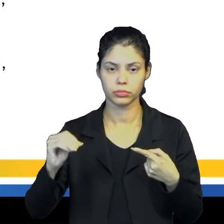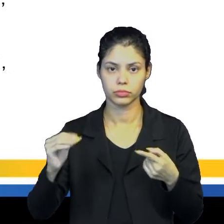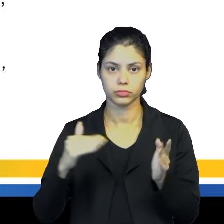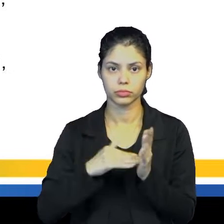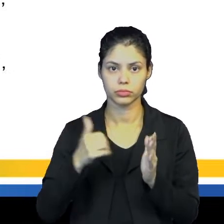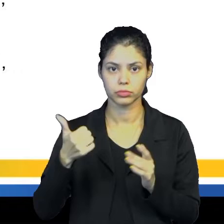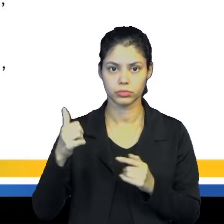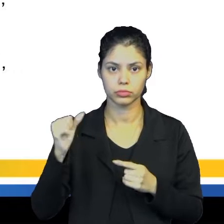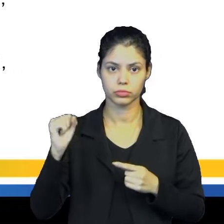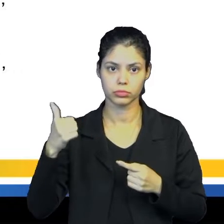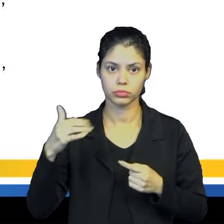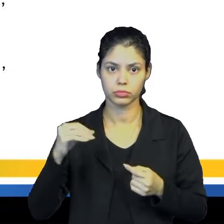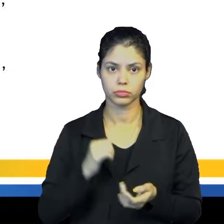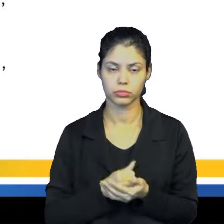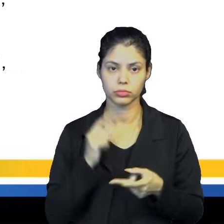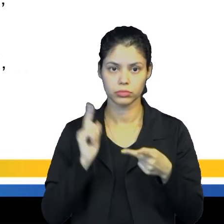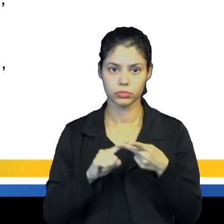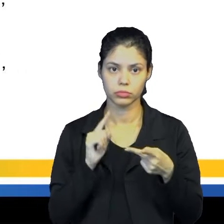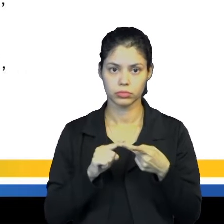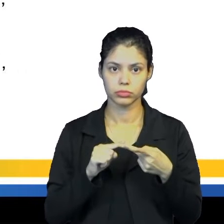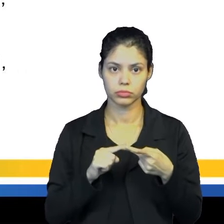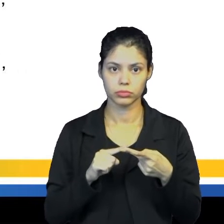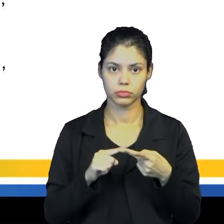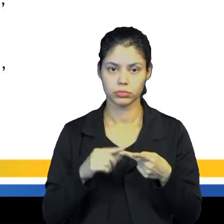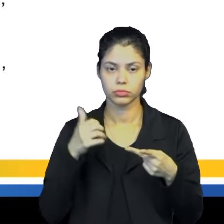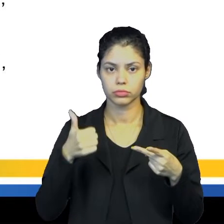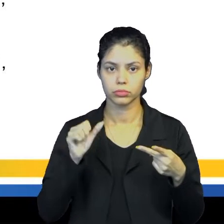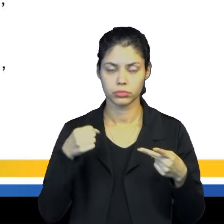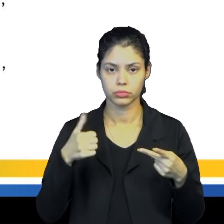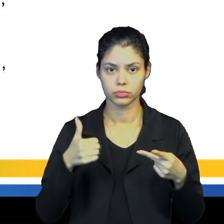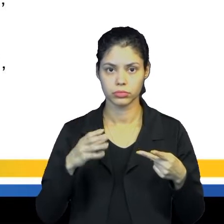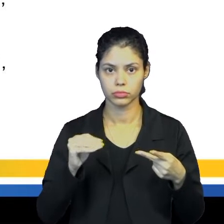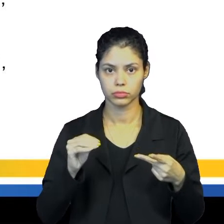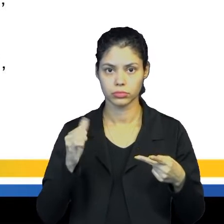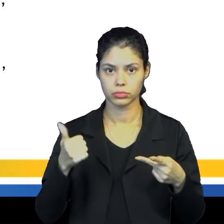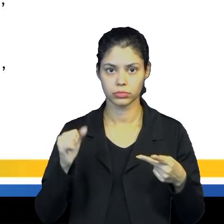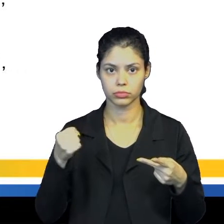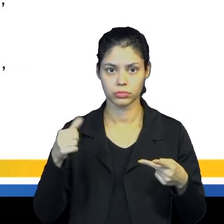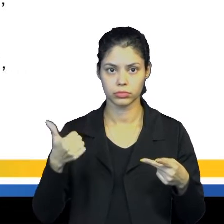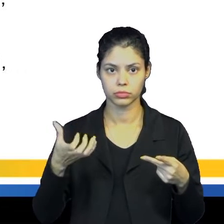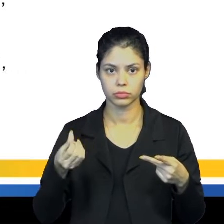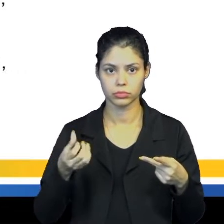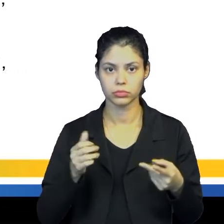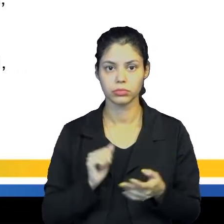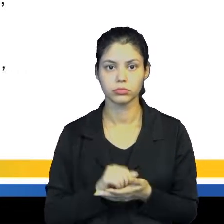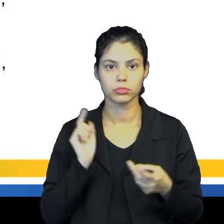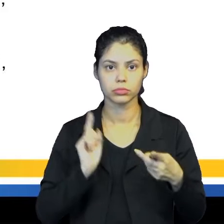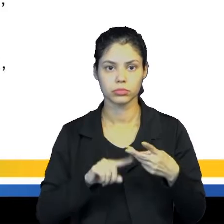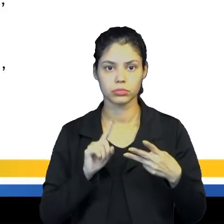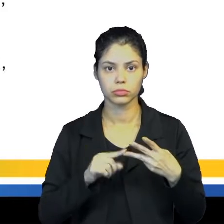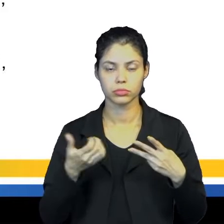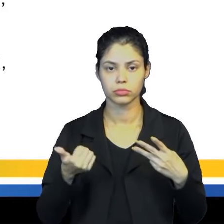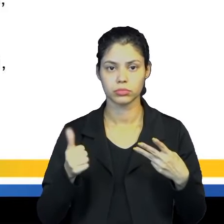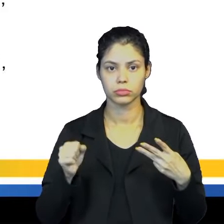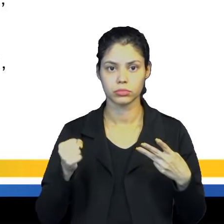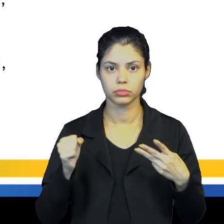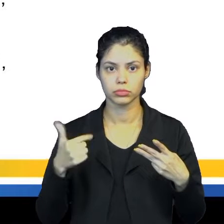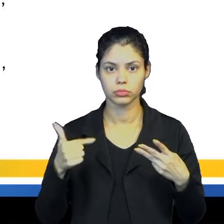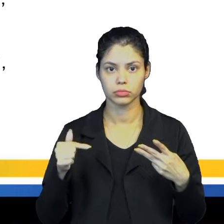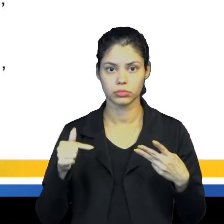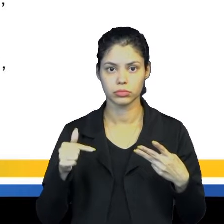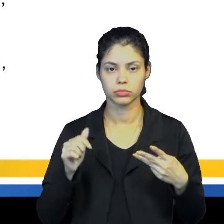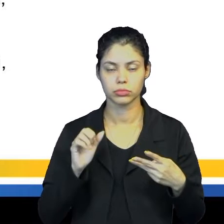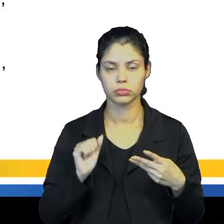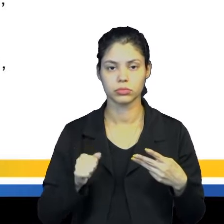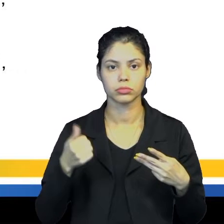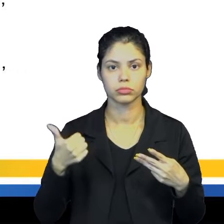1780 a 1810, as rebeliões fracassadas, de 1810 a 1816, e as rebeliões